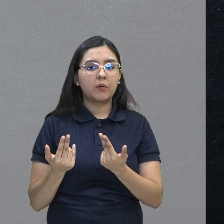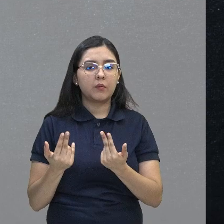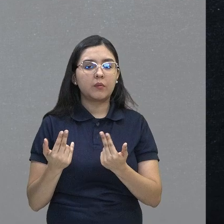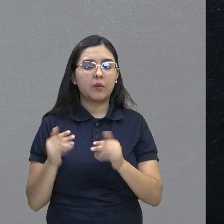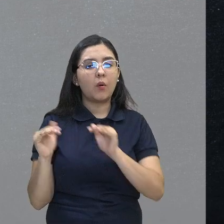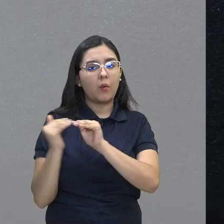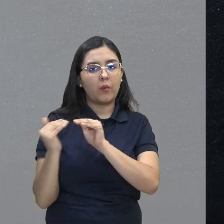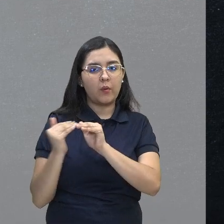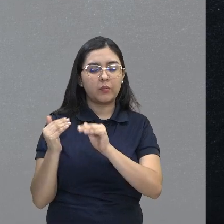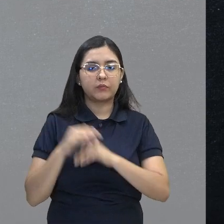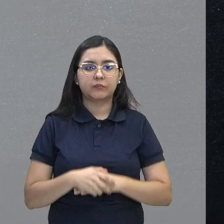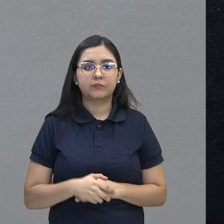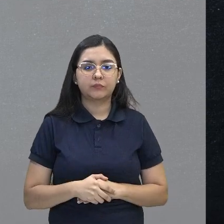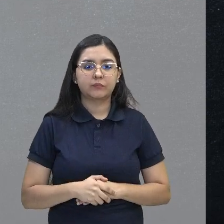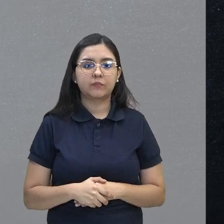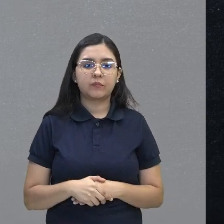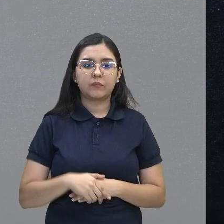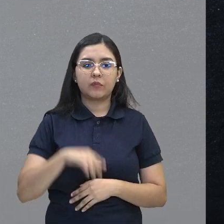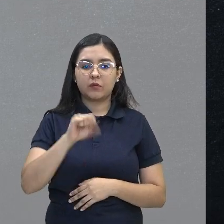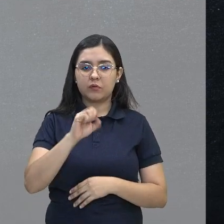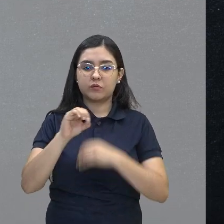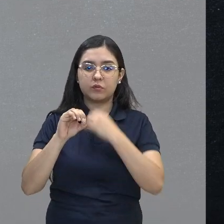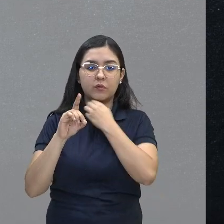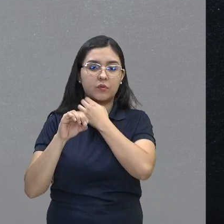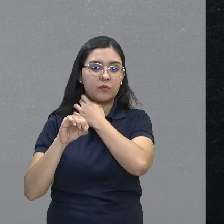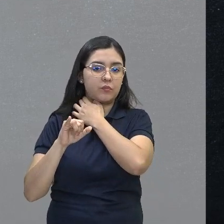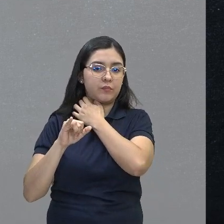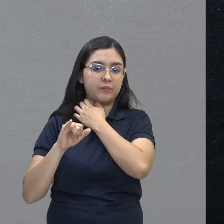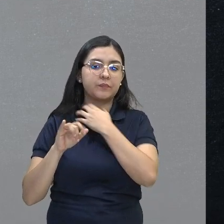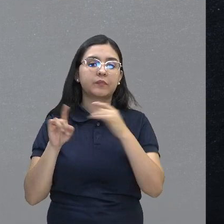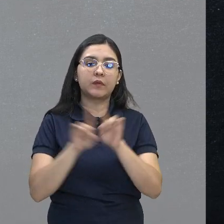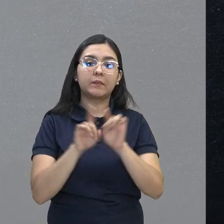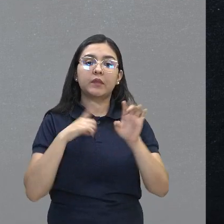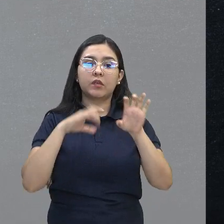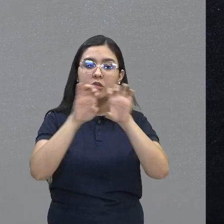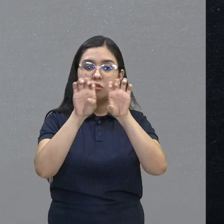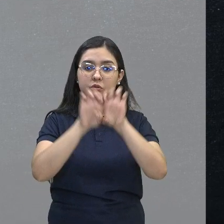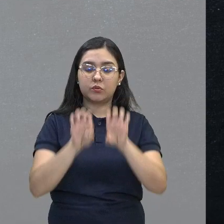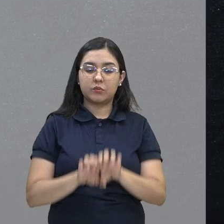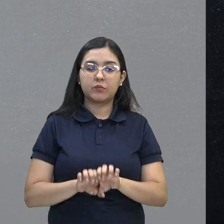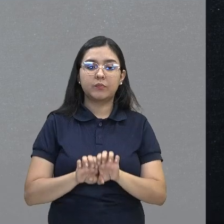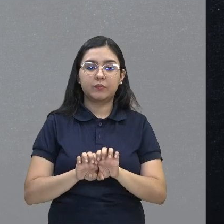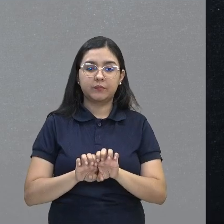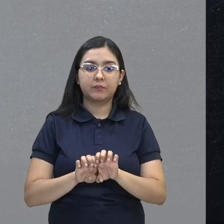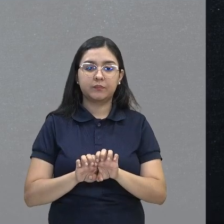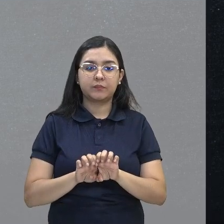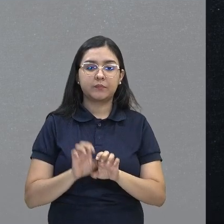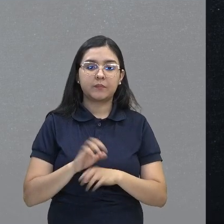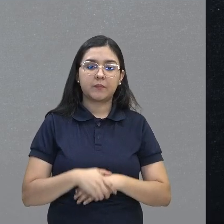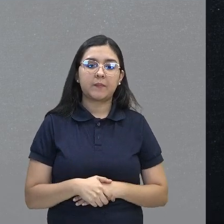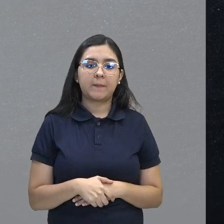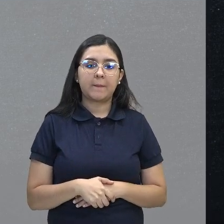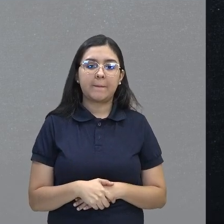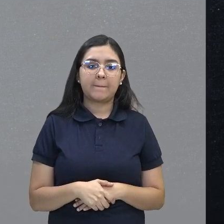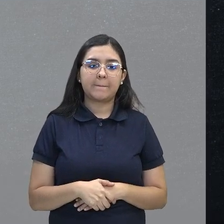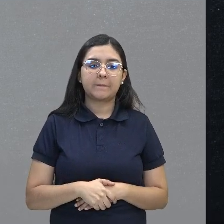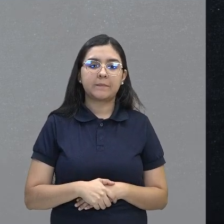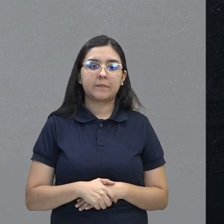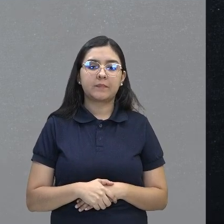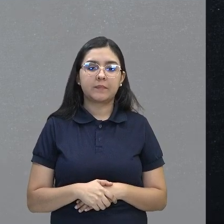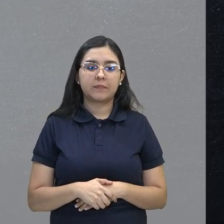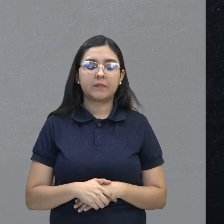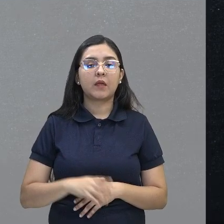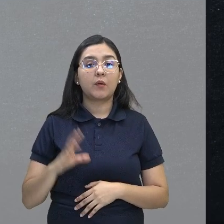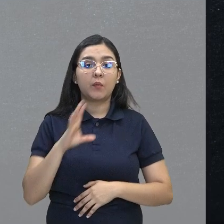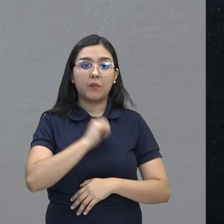concordo contigo. So do I. Aí eu tenho a estrutura. I love the Amazon rainforest. Eu adoro, eu amo a